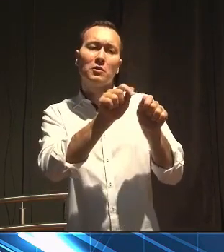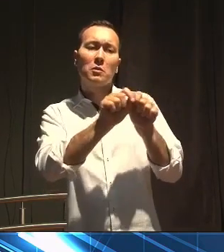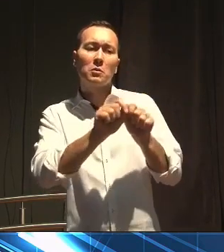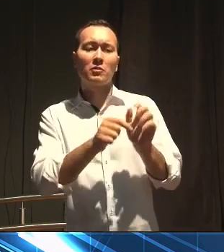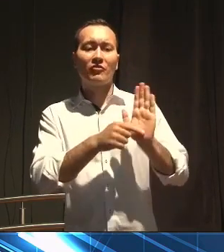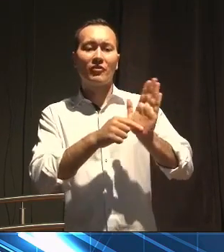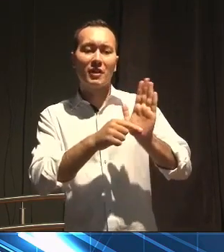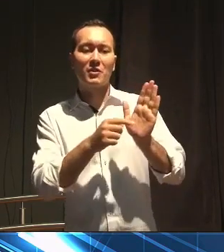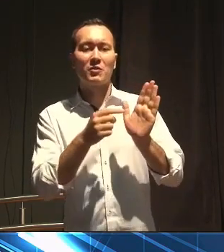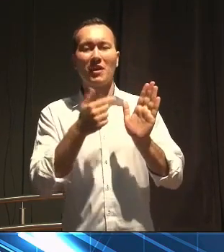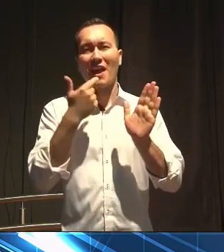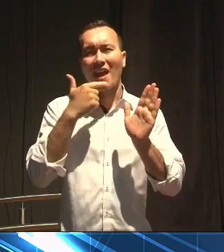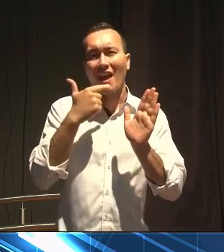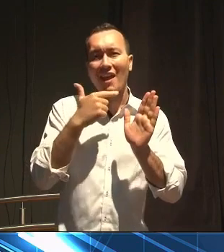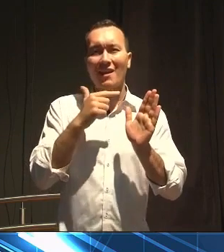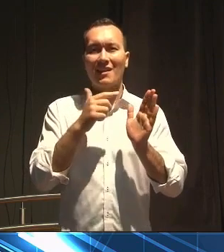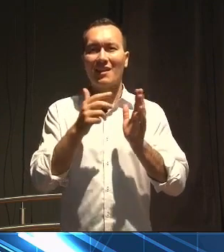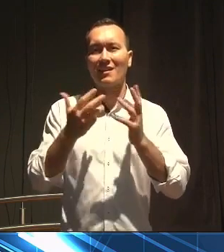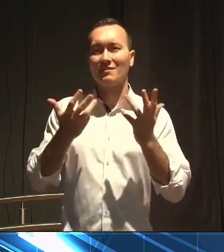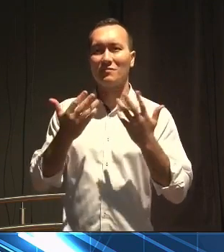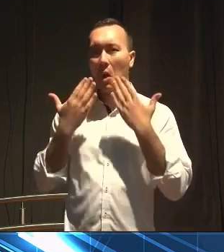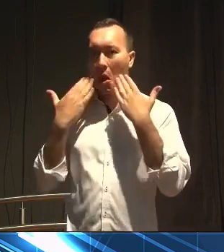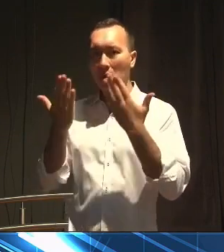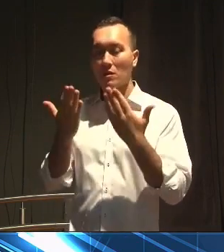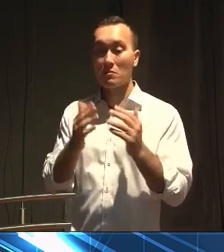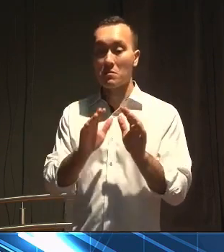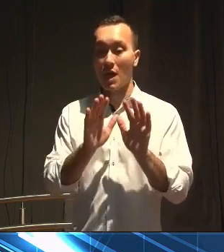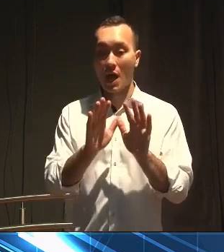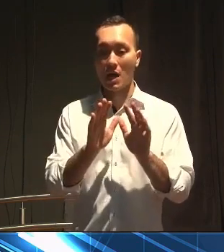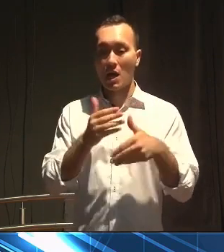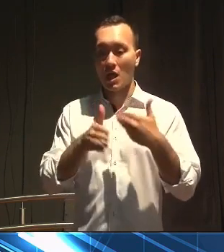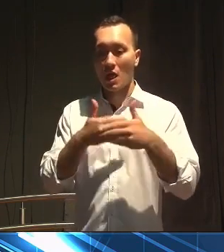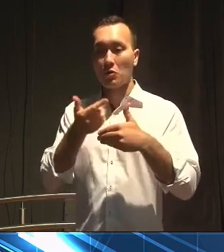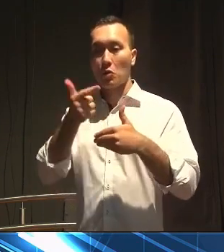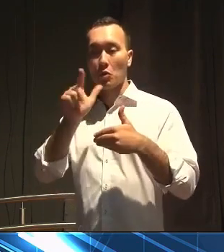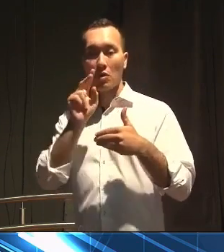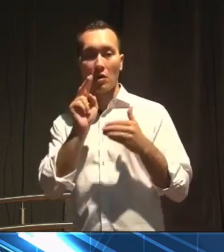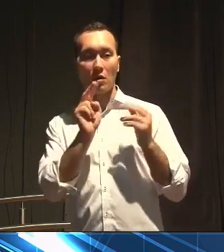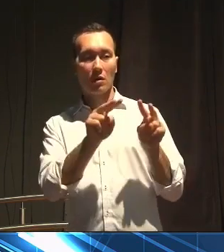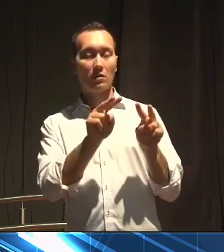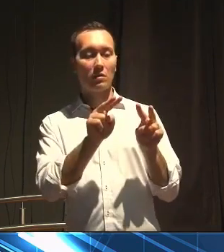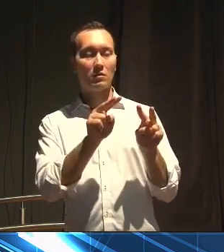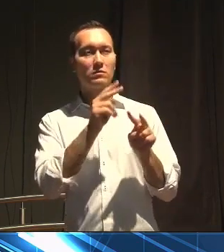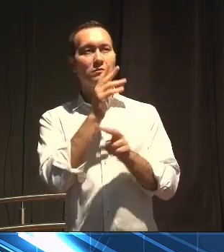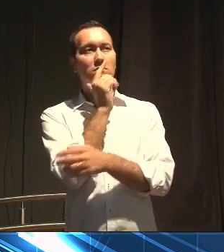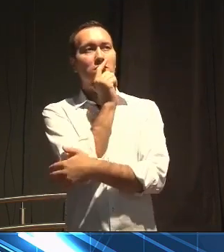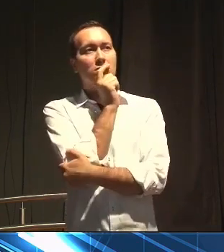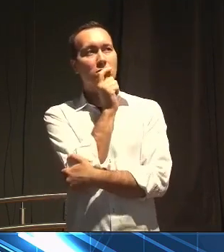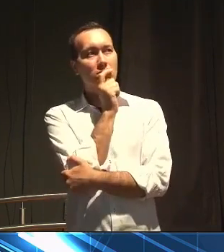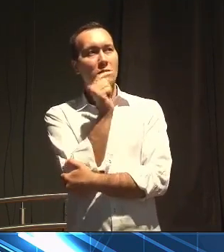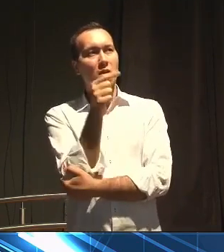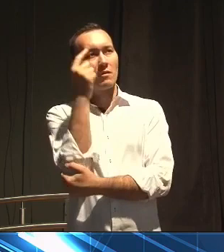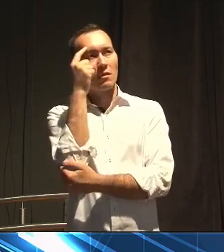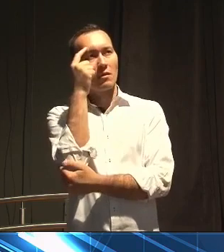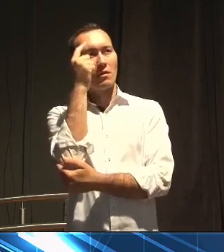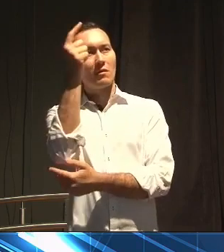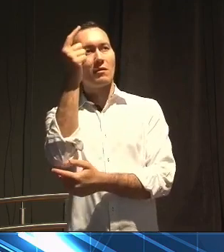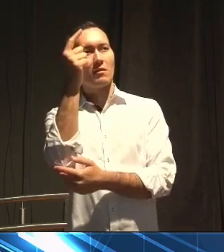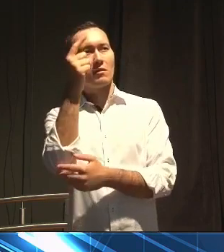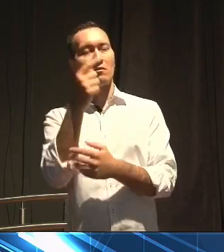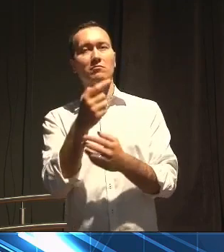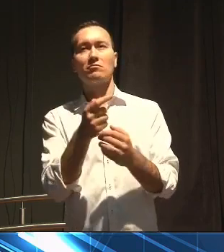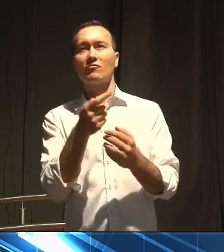mas isso é o que vai dar um insight para a pessoa pensar: "Caraca, se essa pessoa está falando que ela conseguiu, eu também